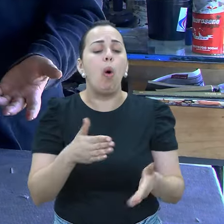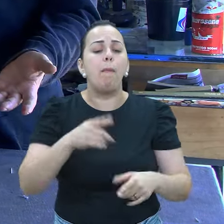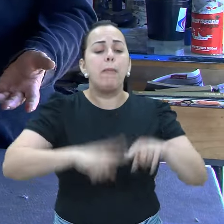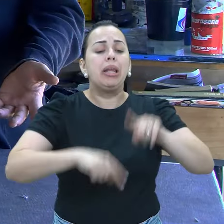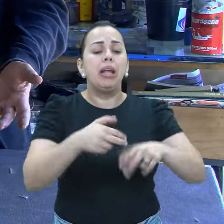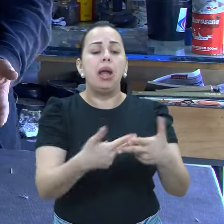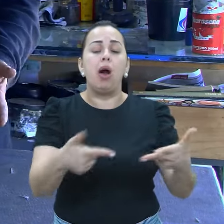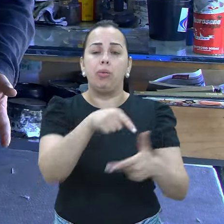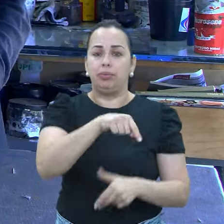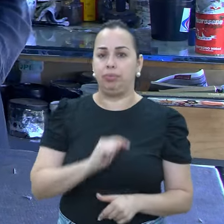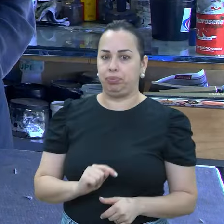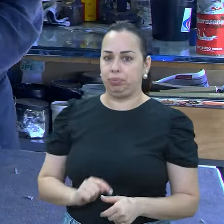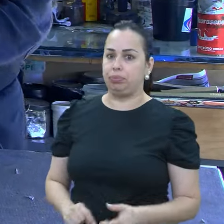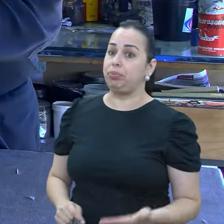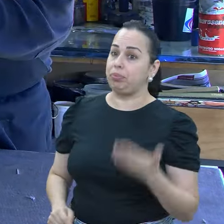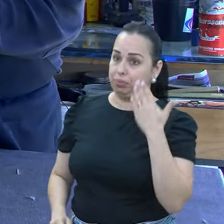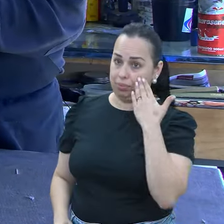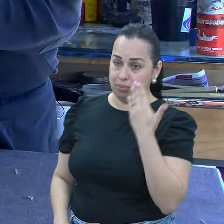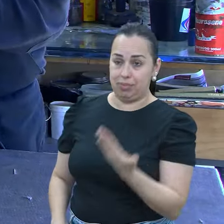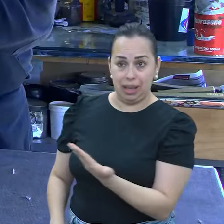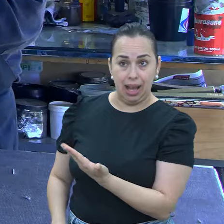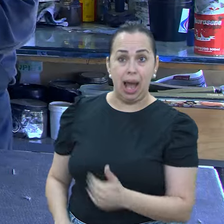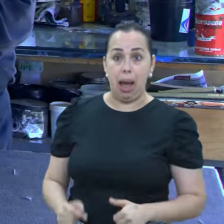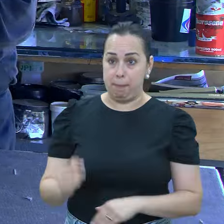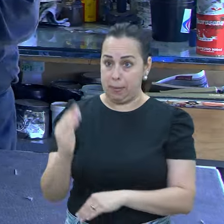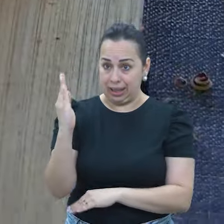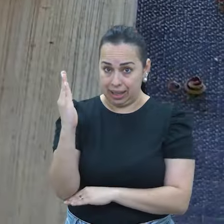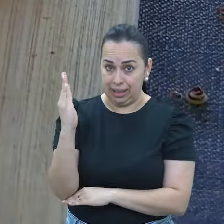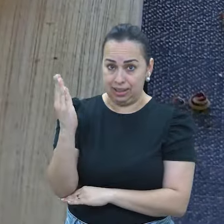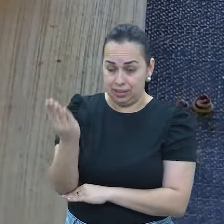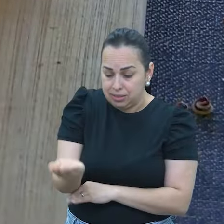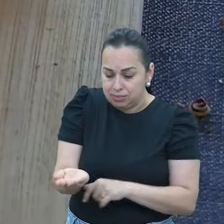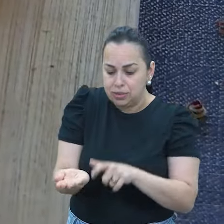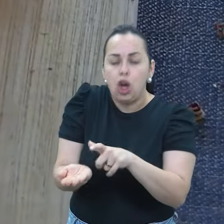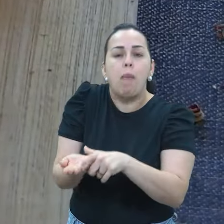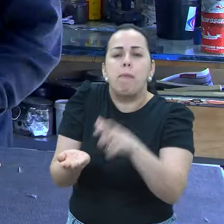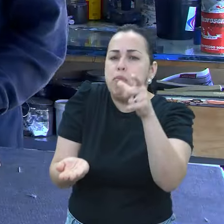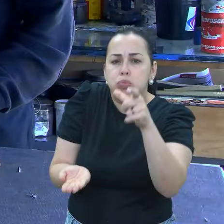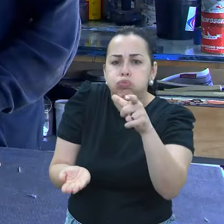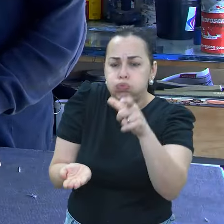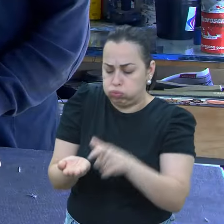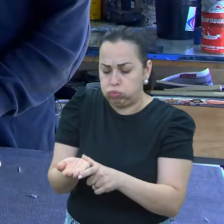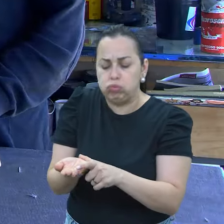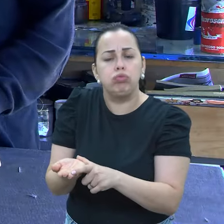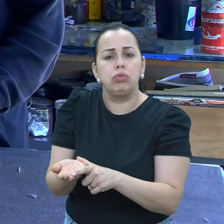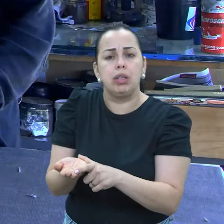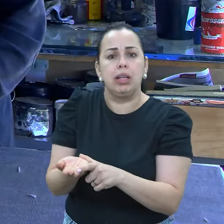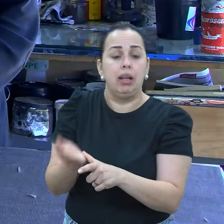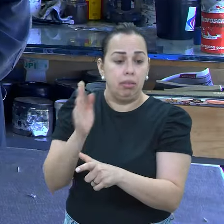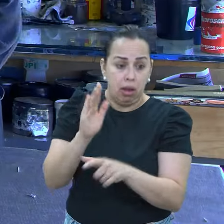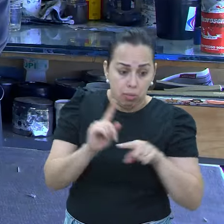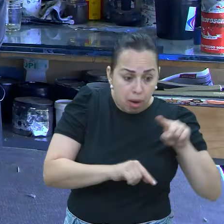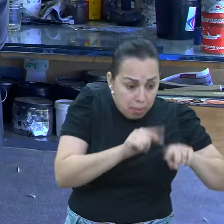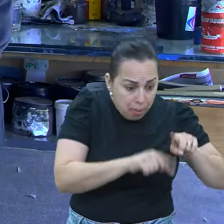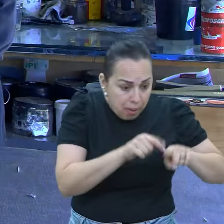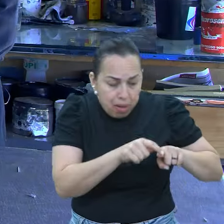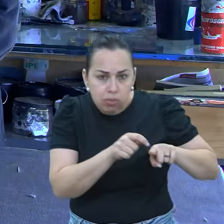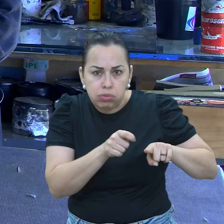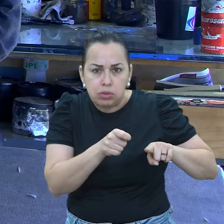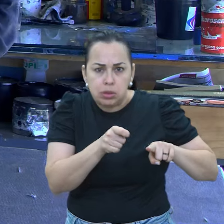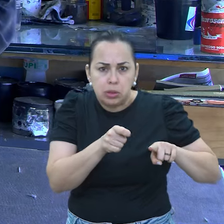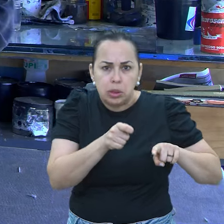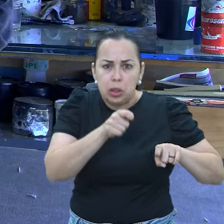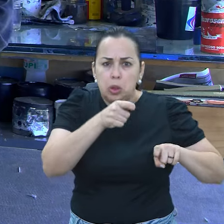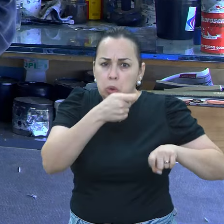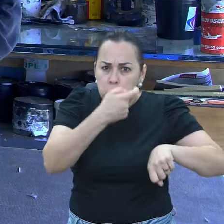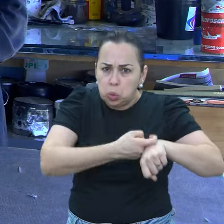Bom, a xilo, então, pressupõe a madeira. Nós temos aqui um toquinho de madeira, algumas ferramentas que